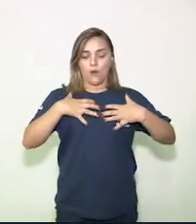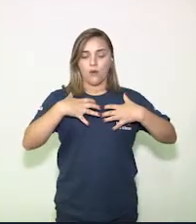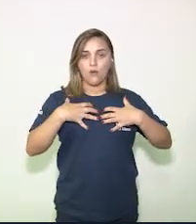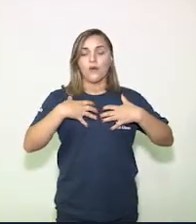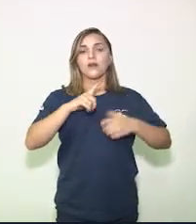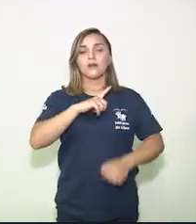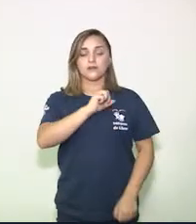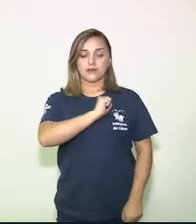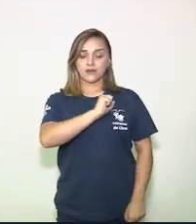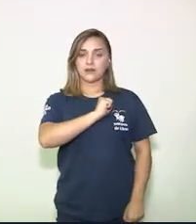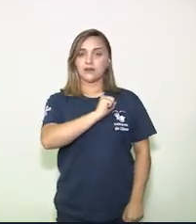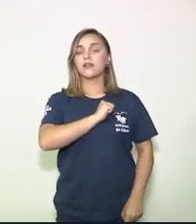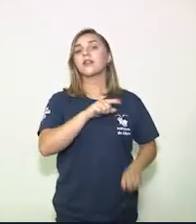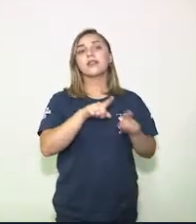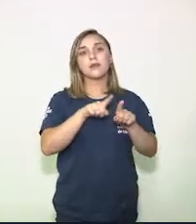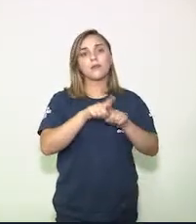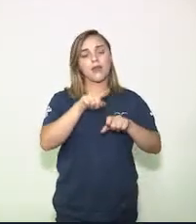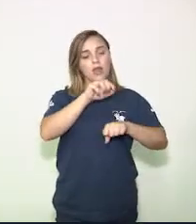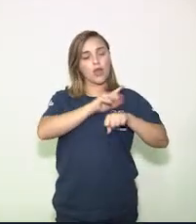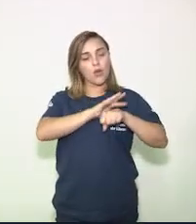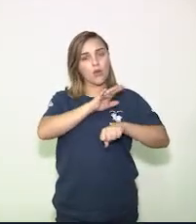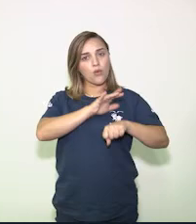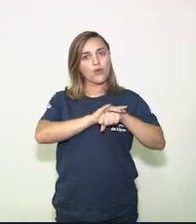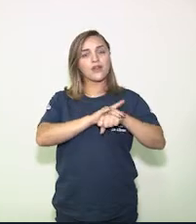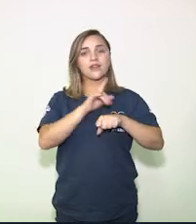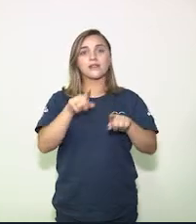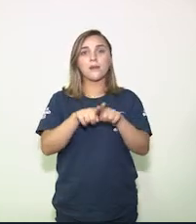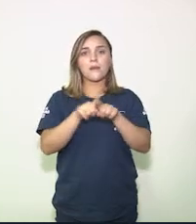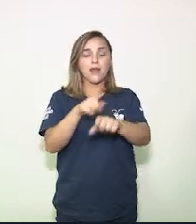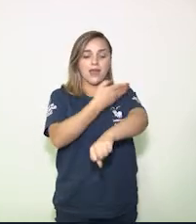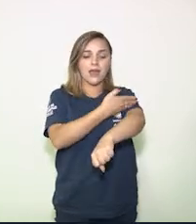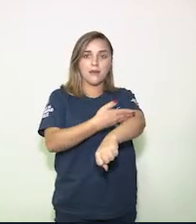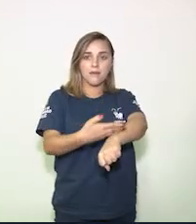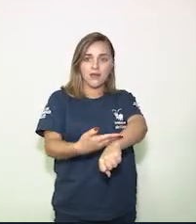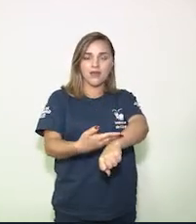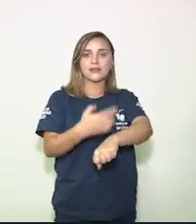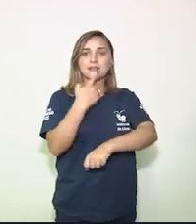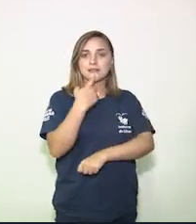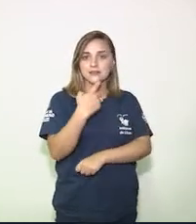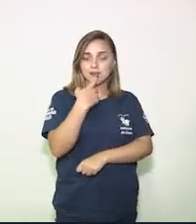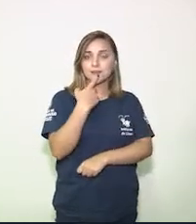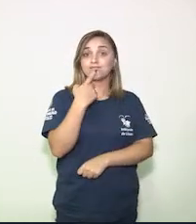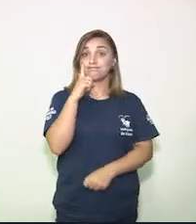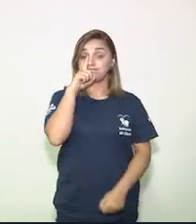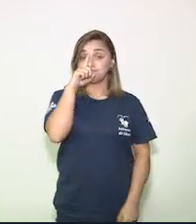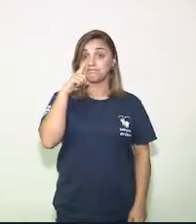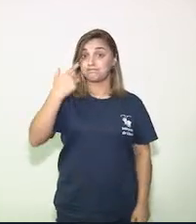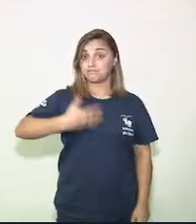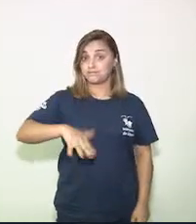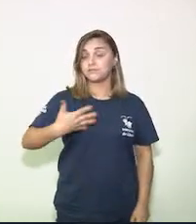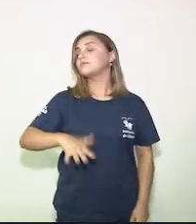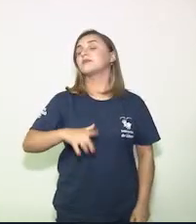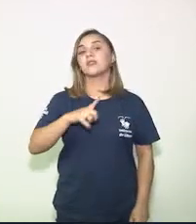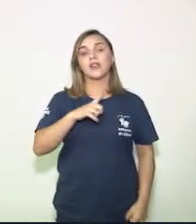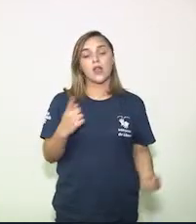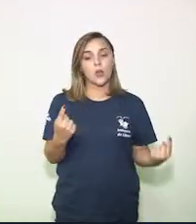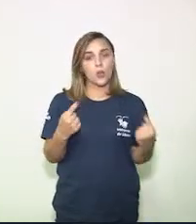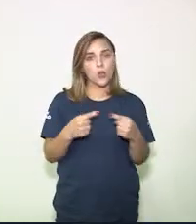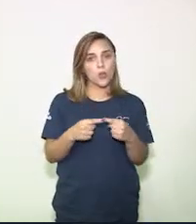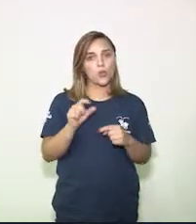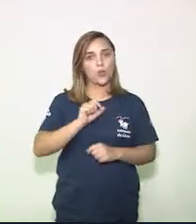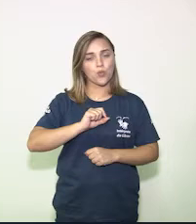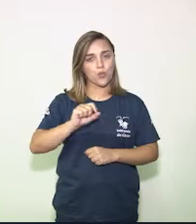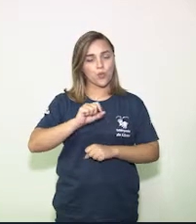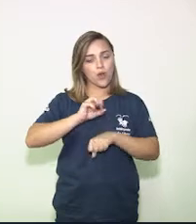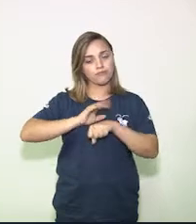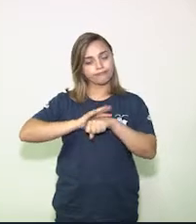cardíaca, multissistêmica e lesões cutâneas sérias. A associação com a